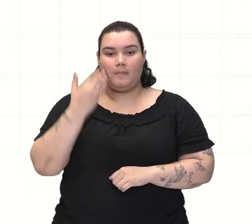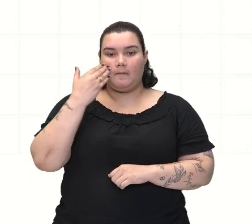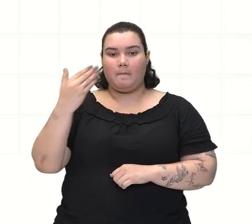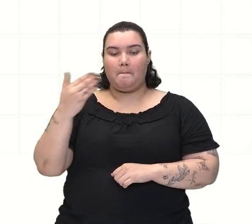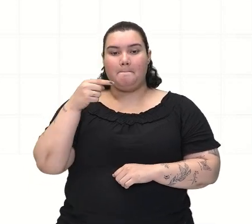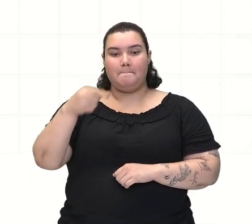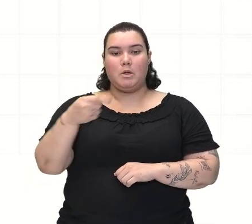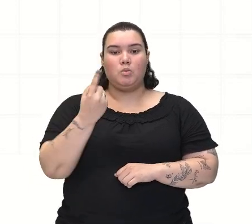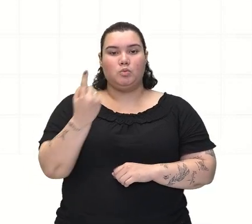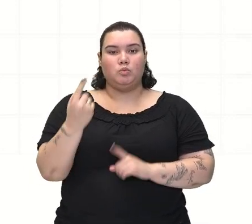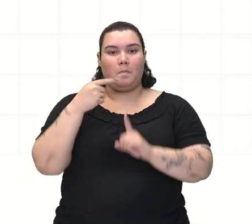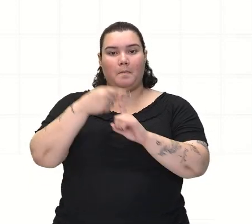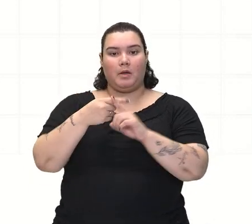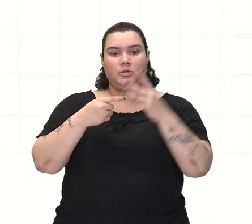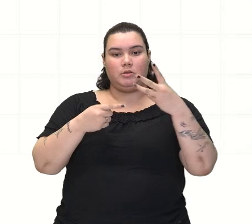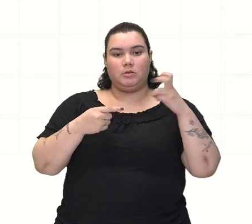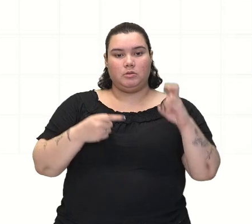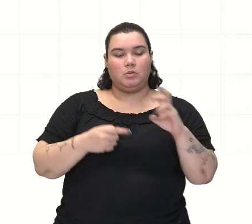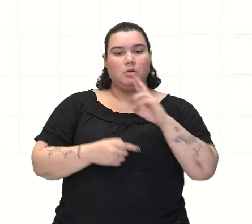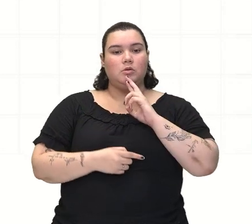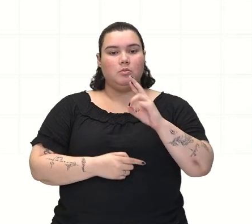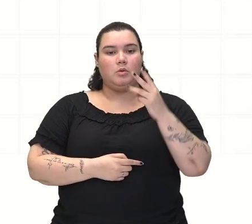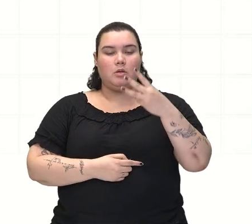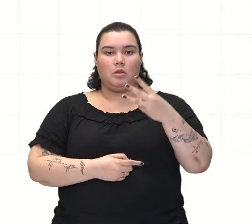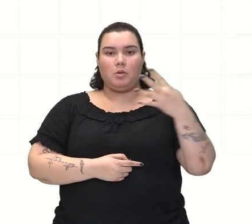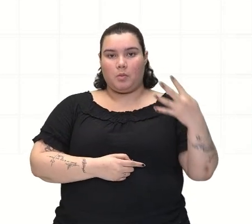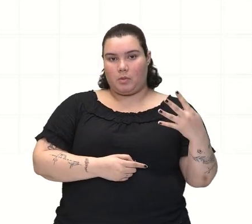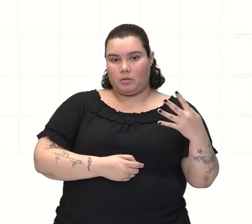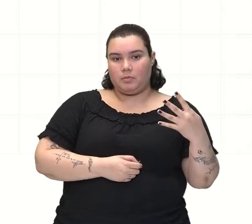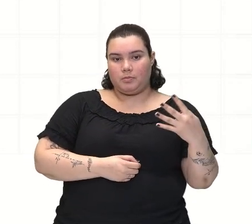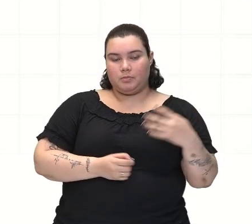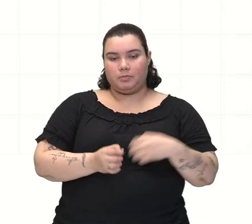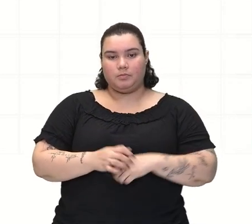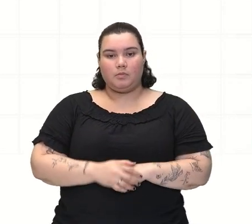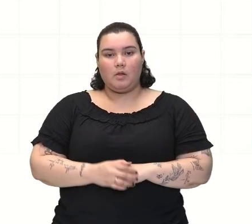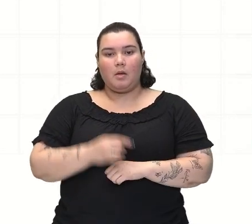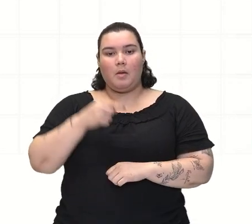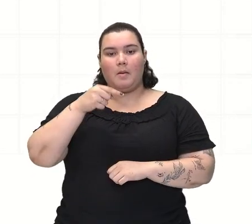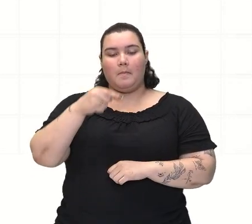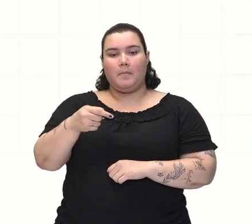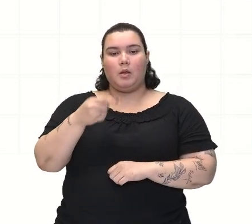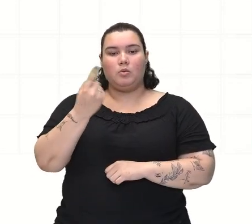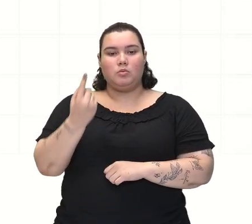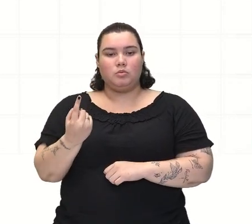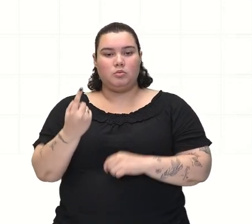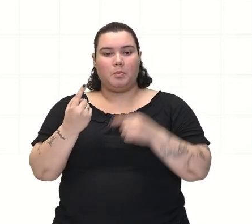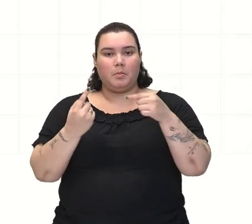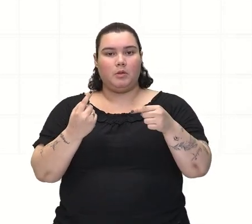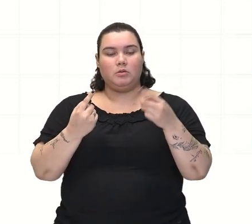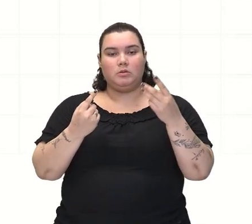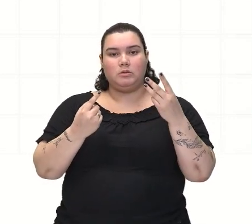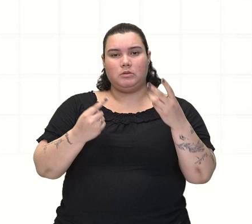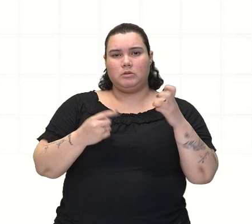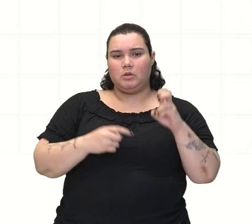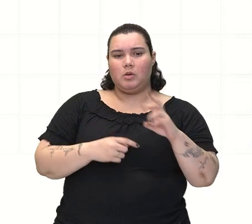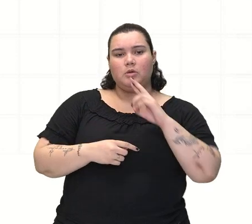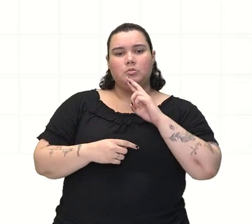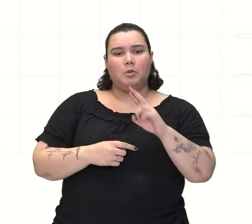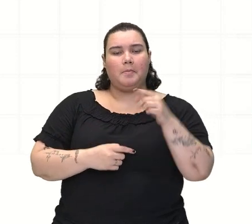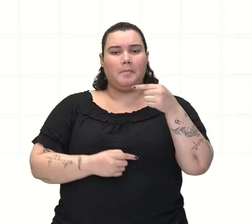mais 35 dá 34 positivo. Menos 1 menos 35 dá menos